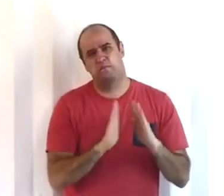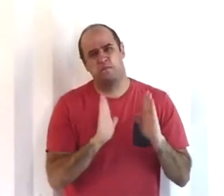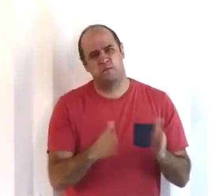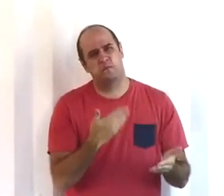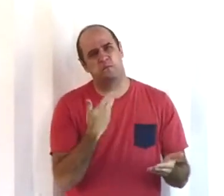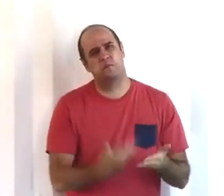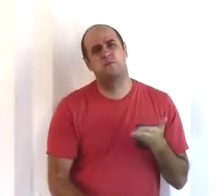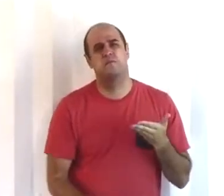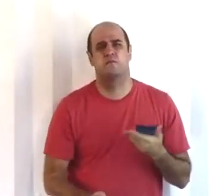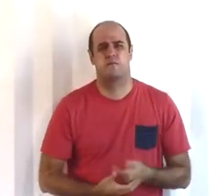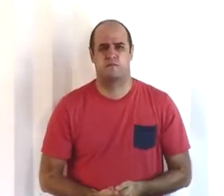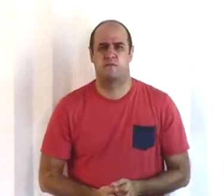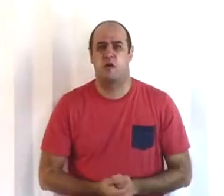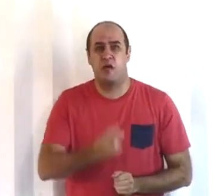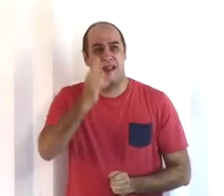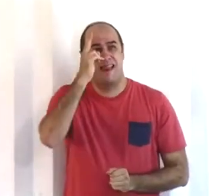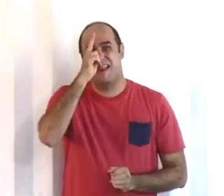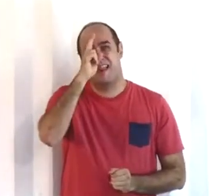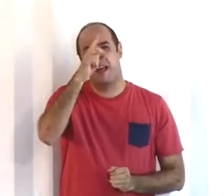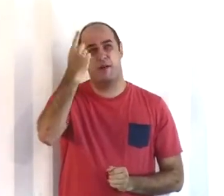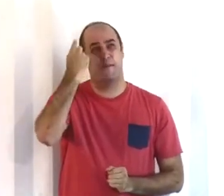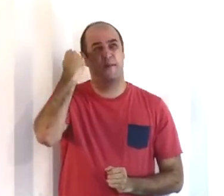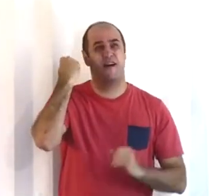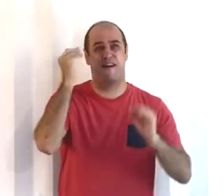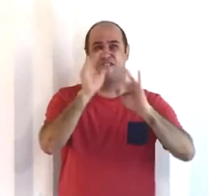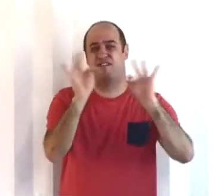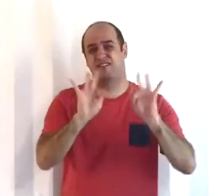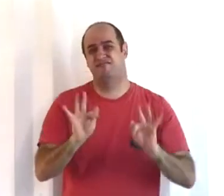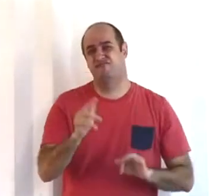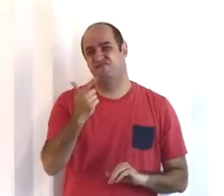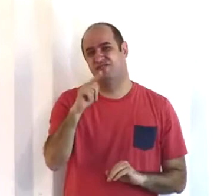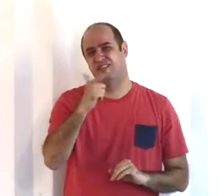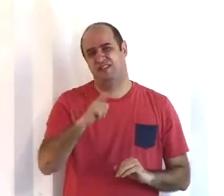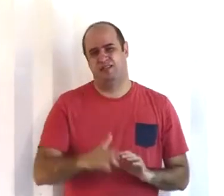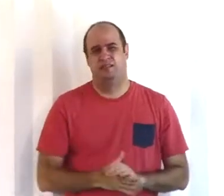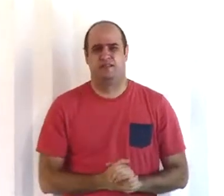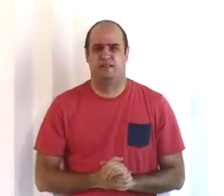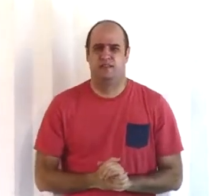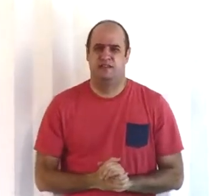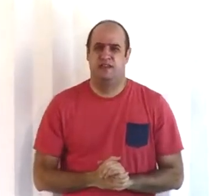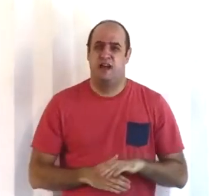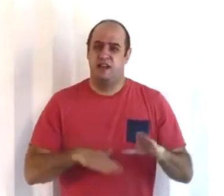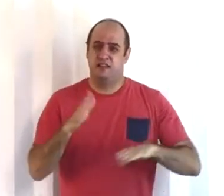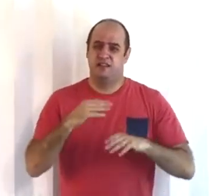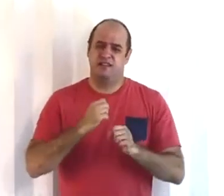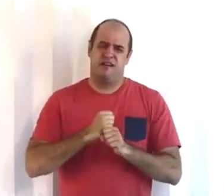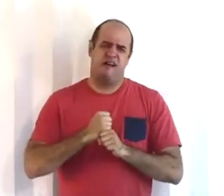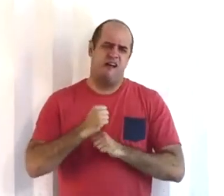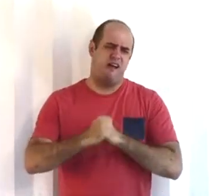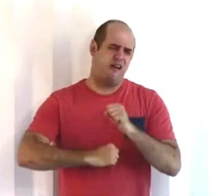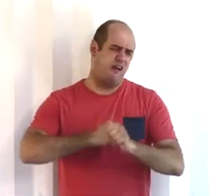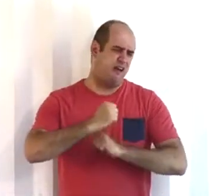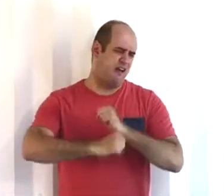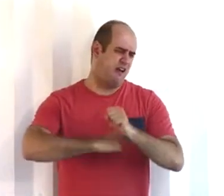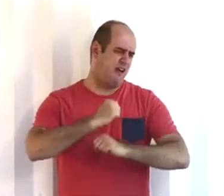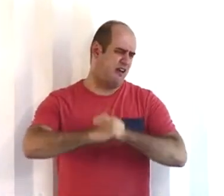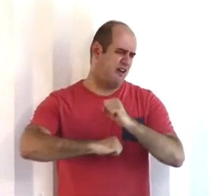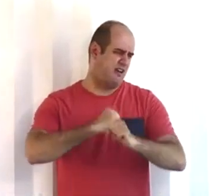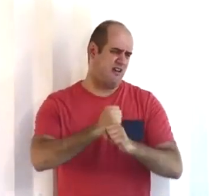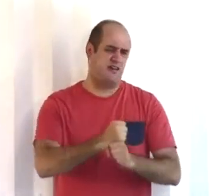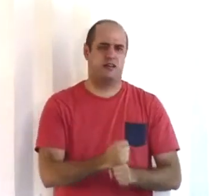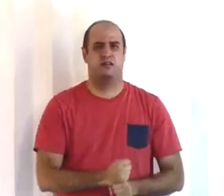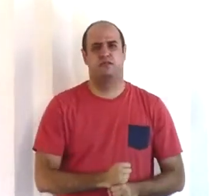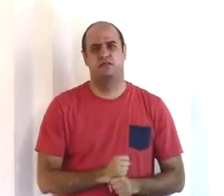consegue mais nem lembrar de quando foi feliz. Às vezes, passam-se anos assim. Nós também temos